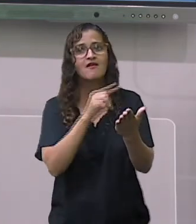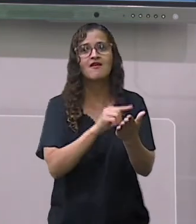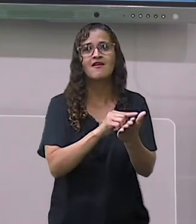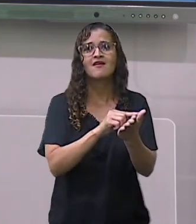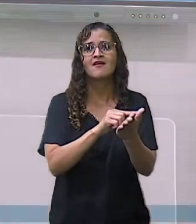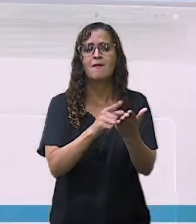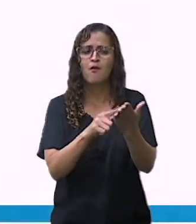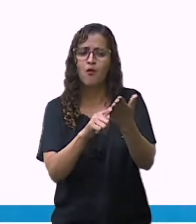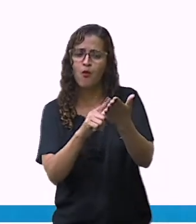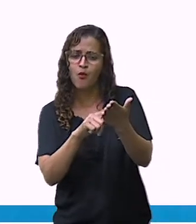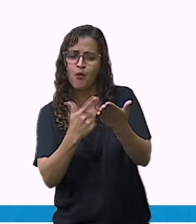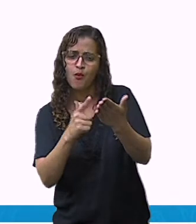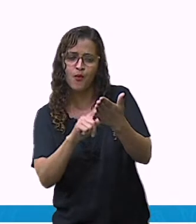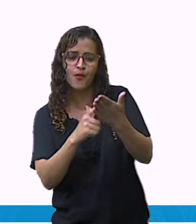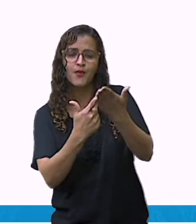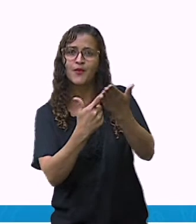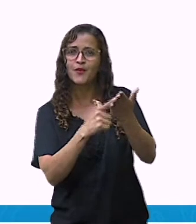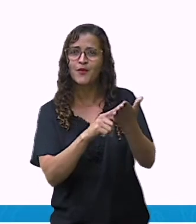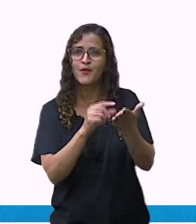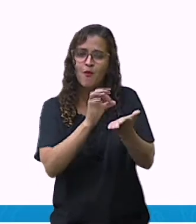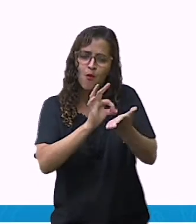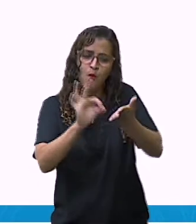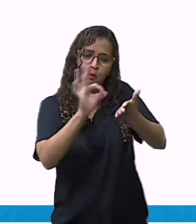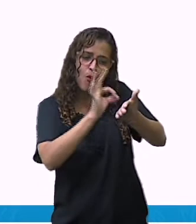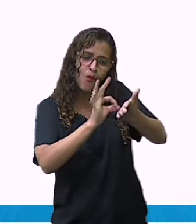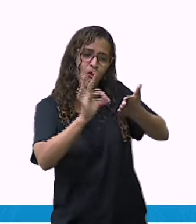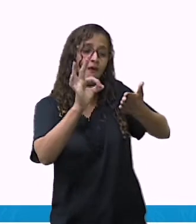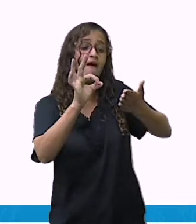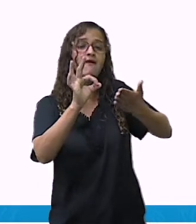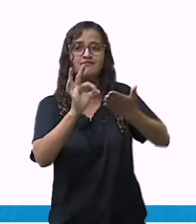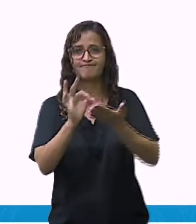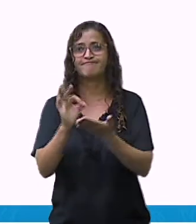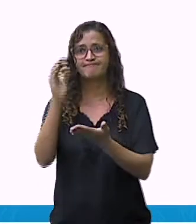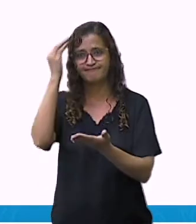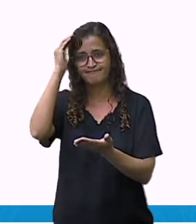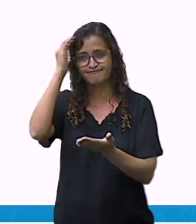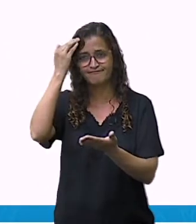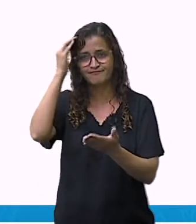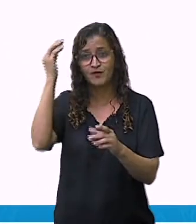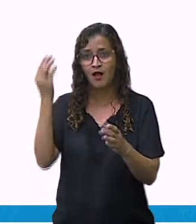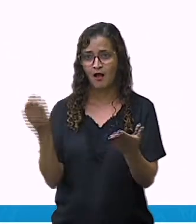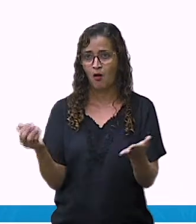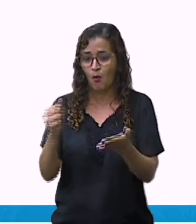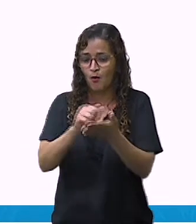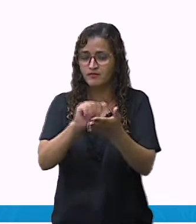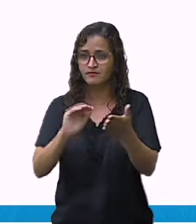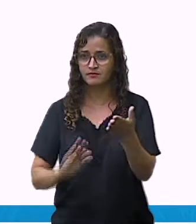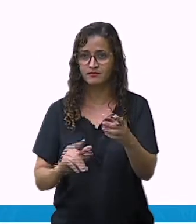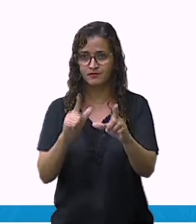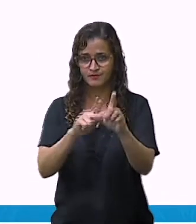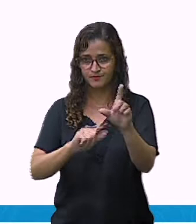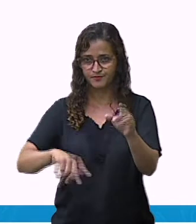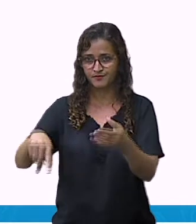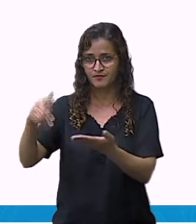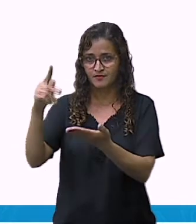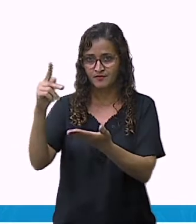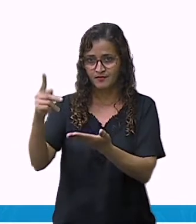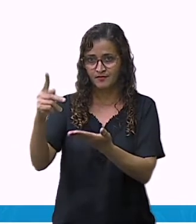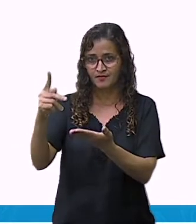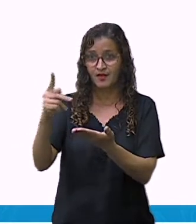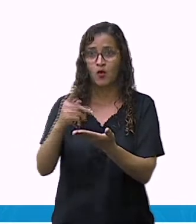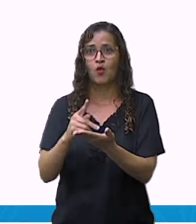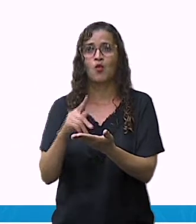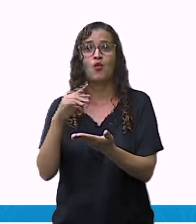algumas palavras na atividade que são da letra P. Então, nós temos aí, olha, pé de moleque, pé